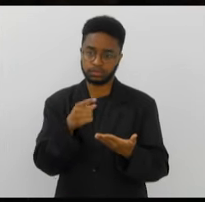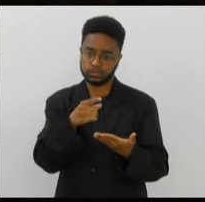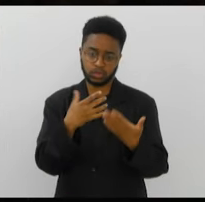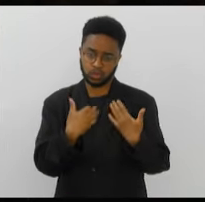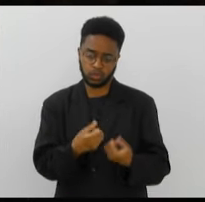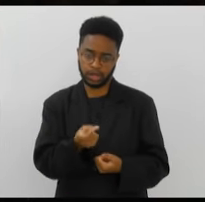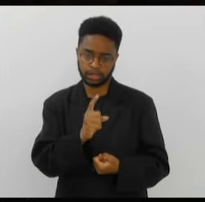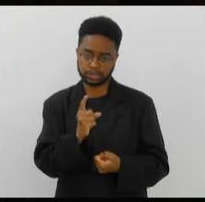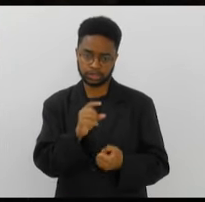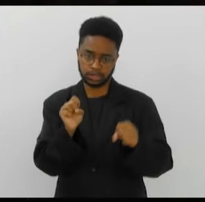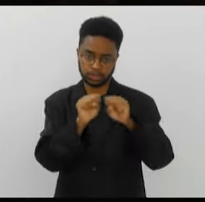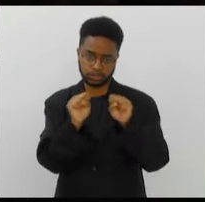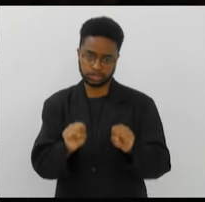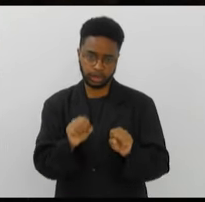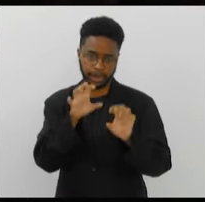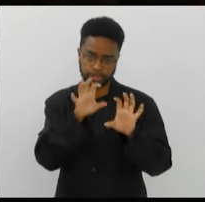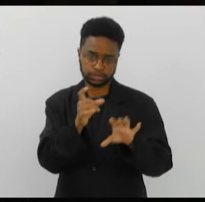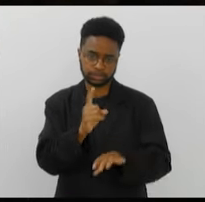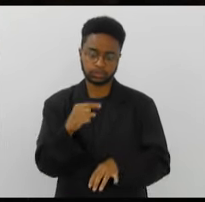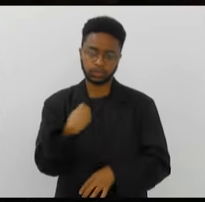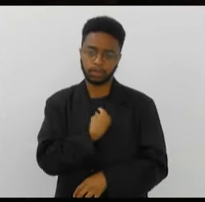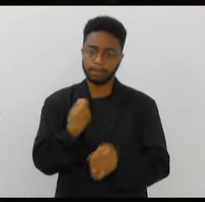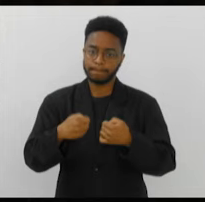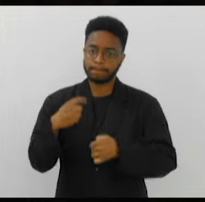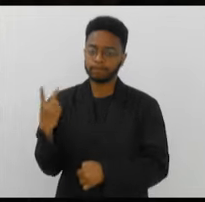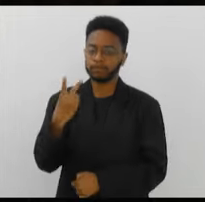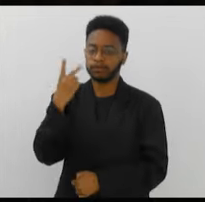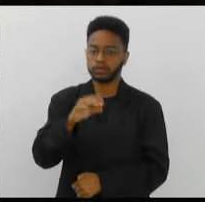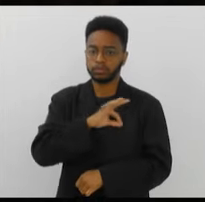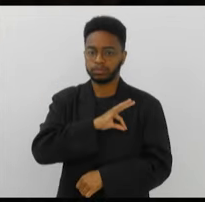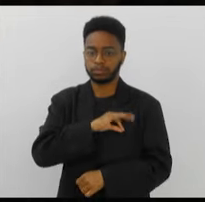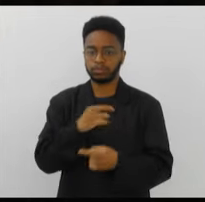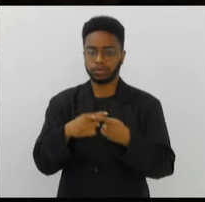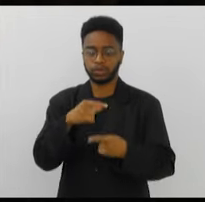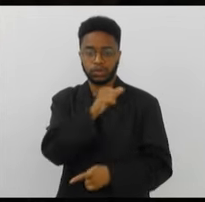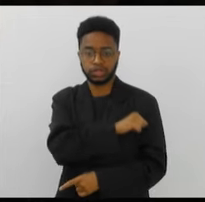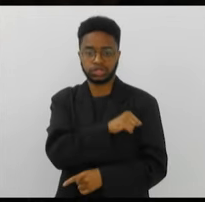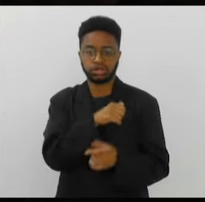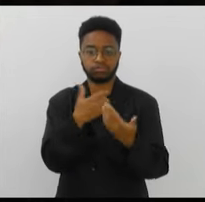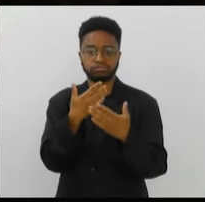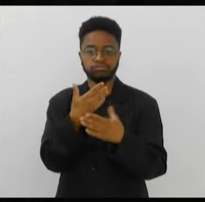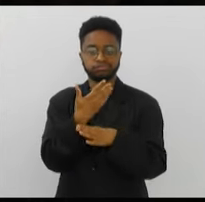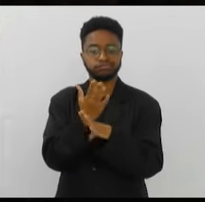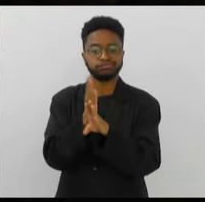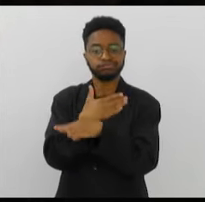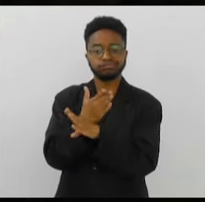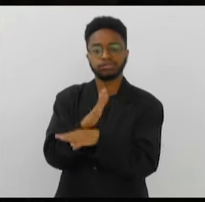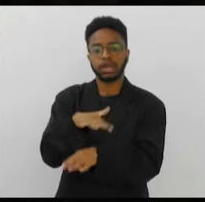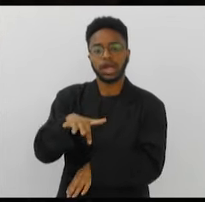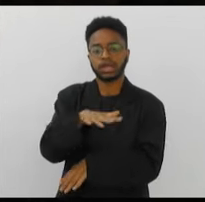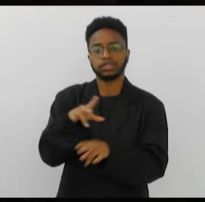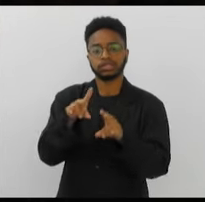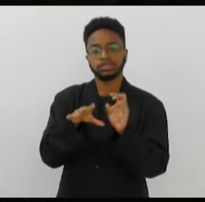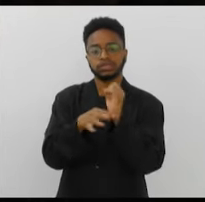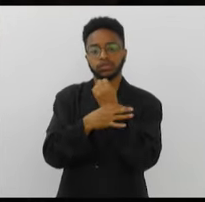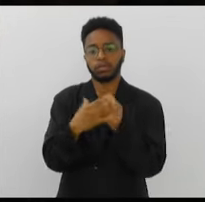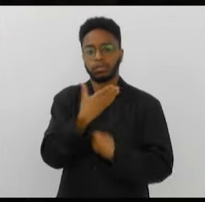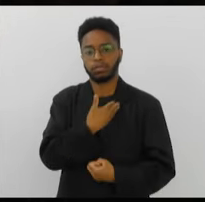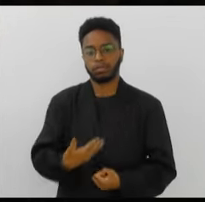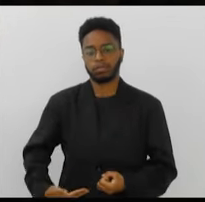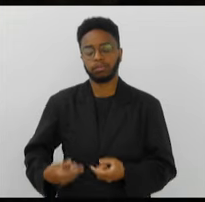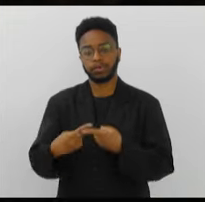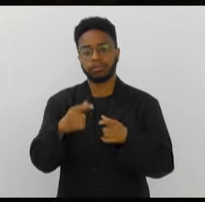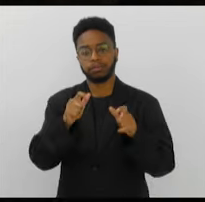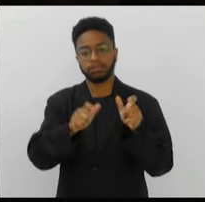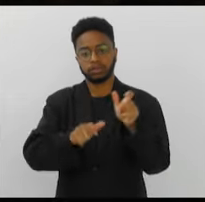sistema. Nós temos que valorizar os nossos policiais. Rio de Janeiro está entregue às baratas em matéria de segurança pública. O cidadão tem medo de